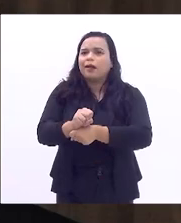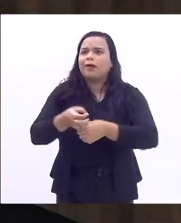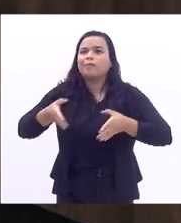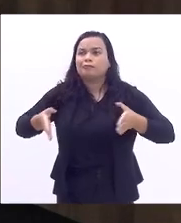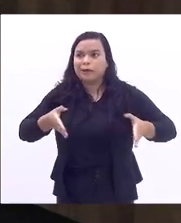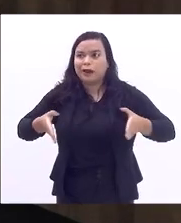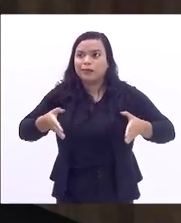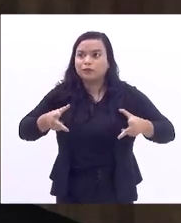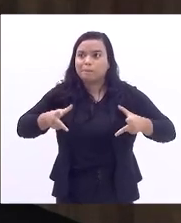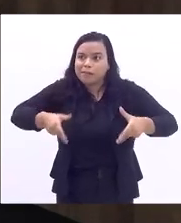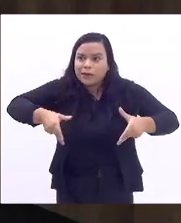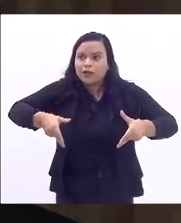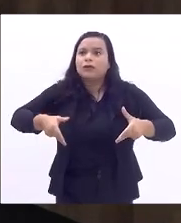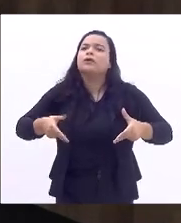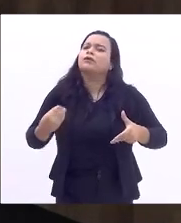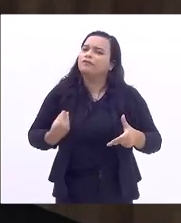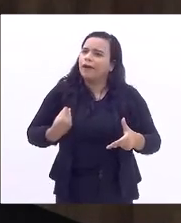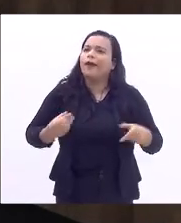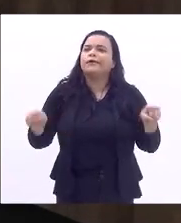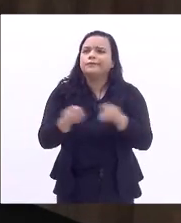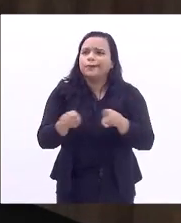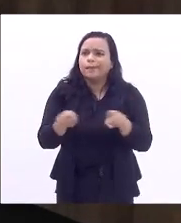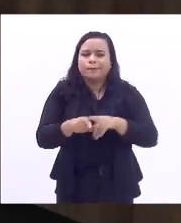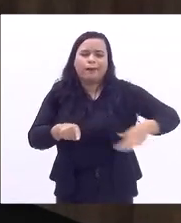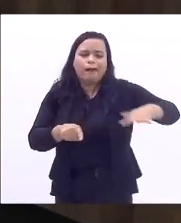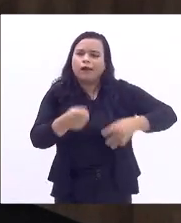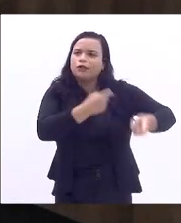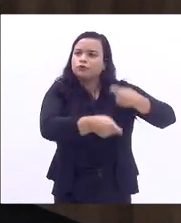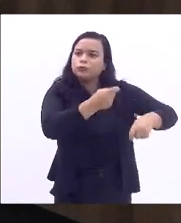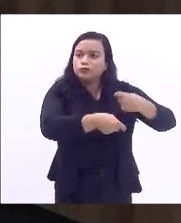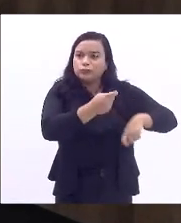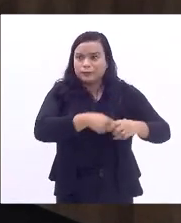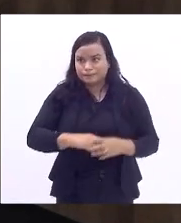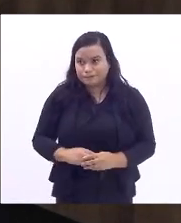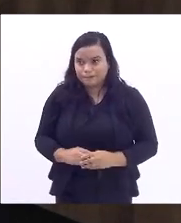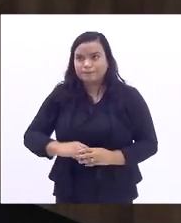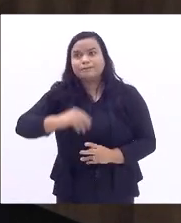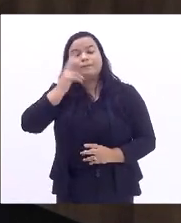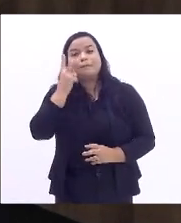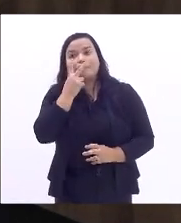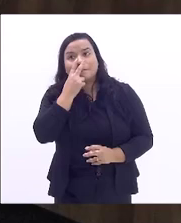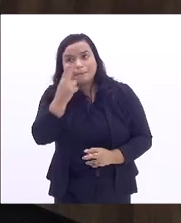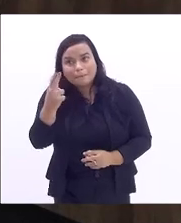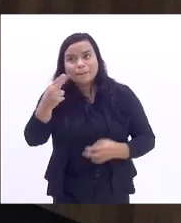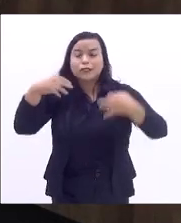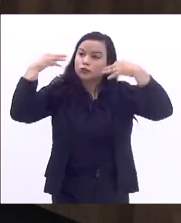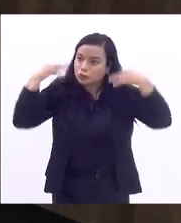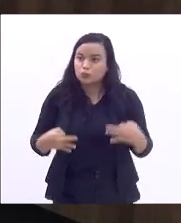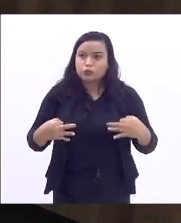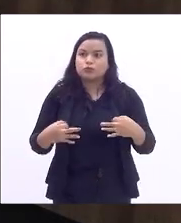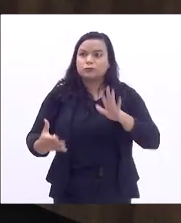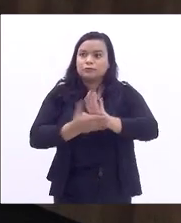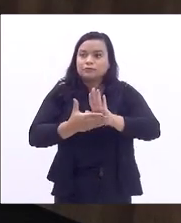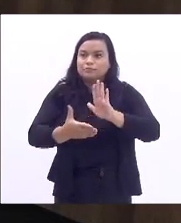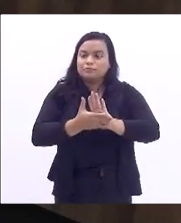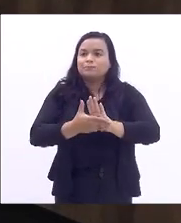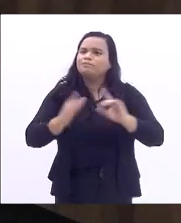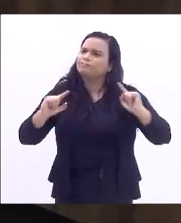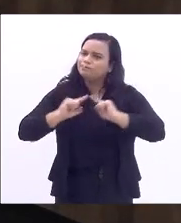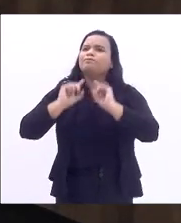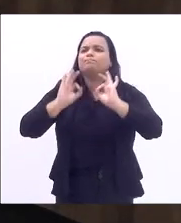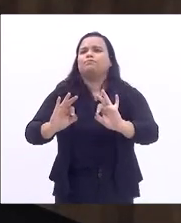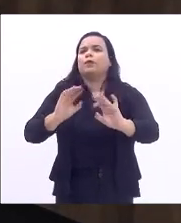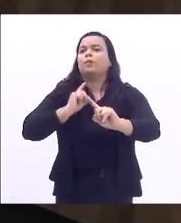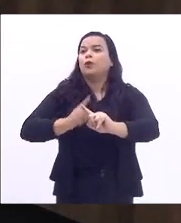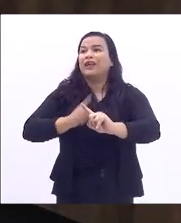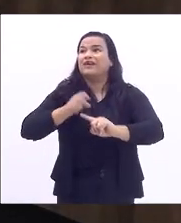prazo também valham para parte administrativa me parece uma proposta ajuste cima porque